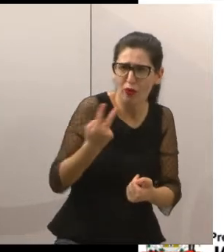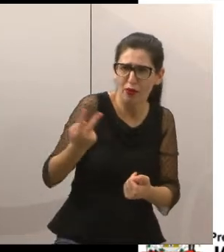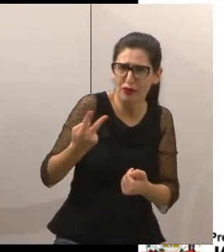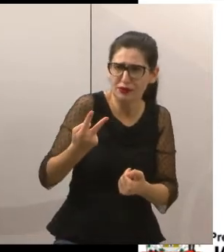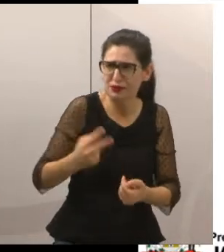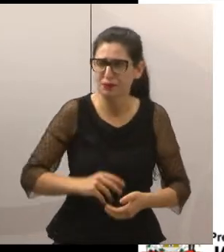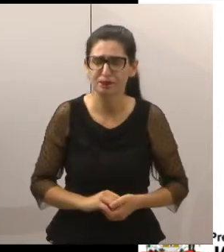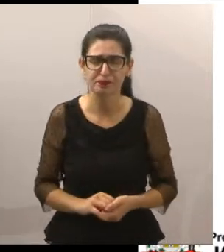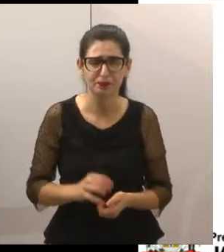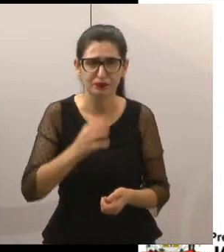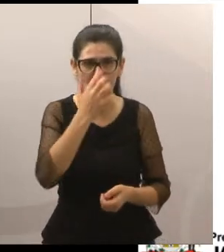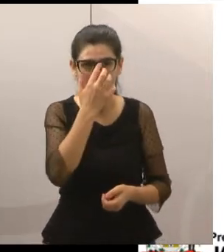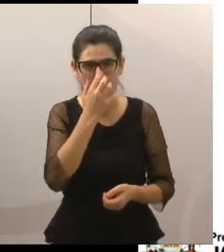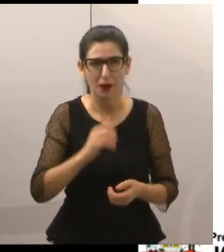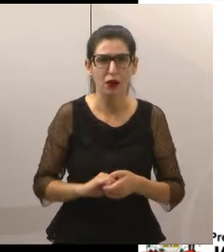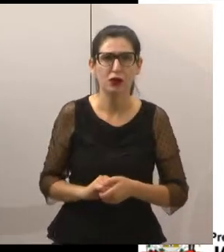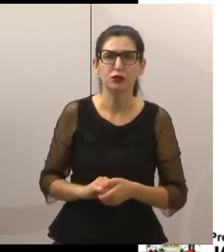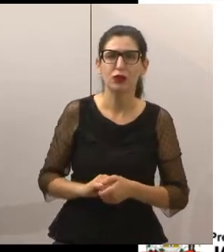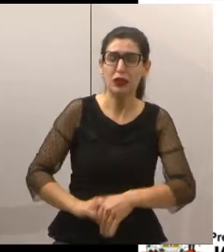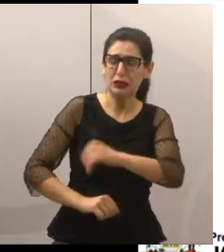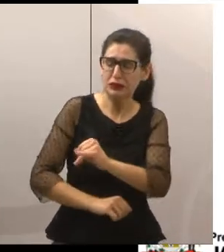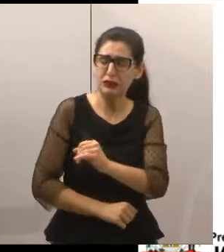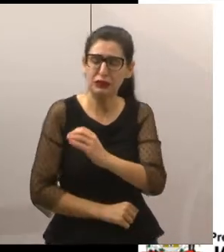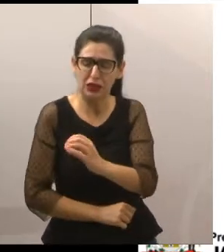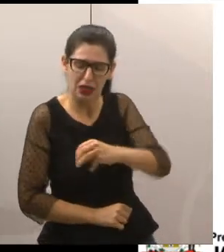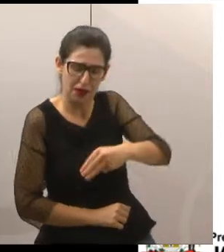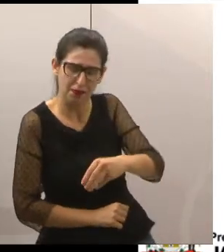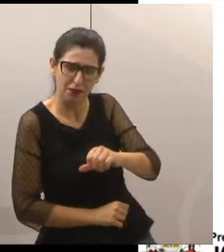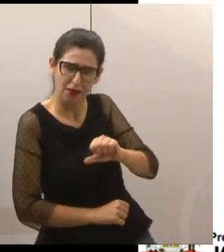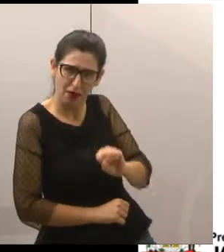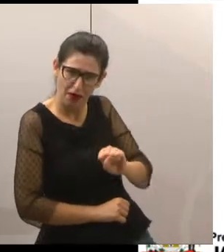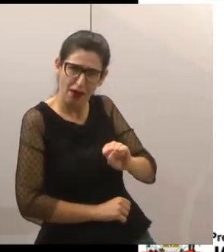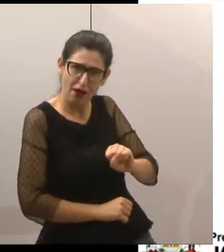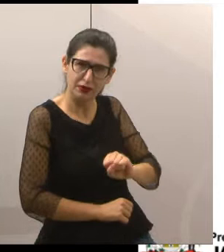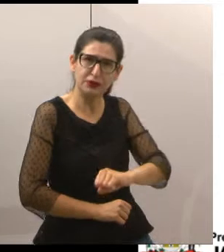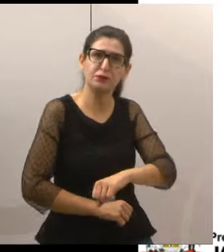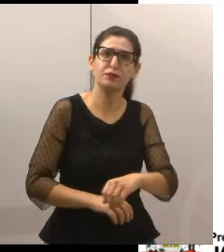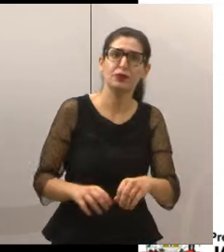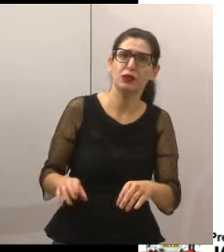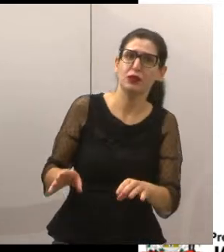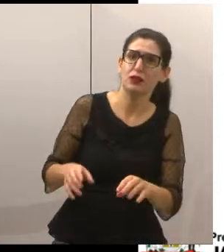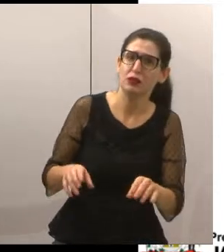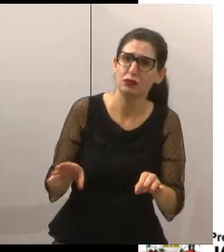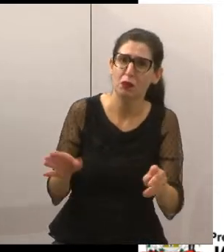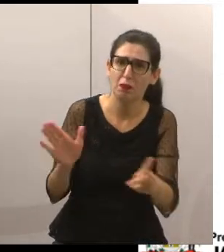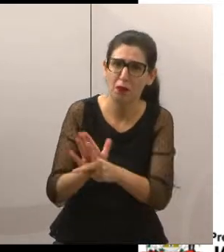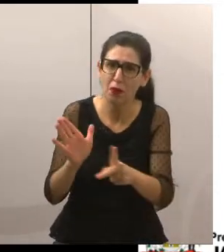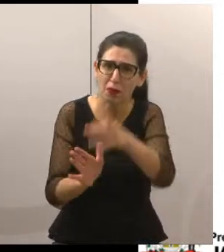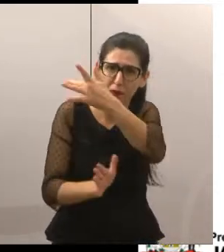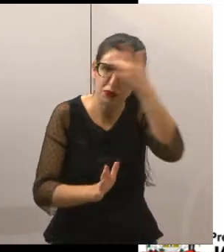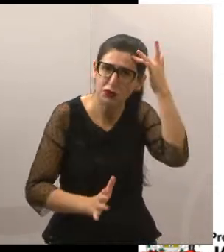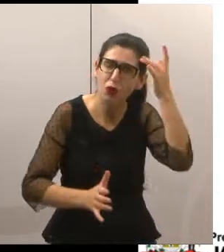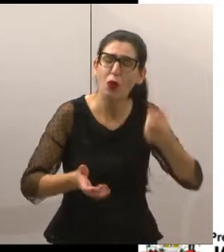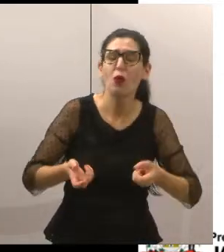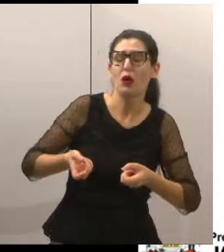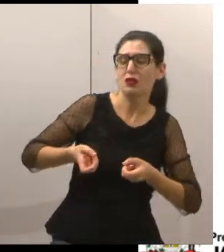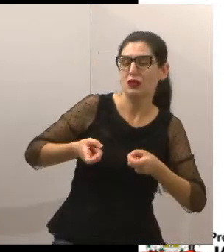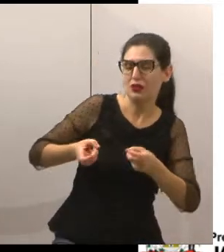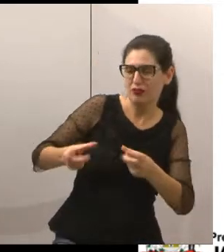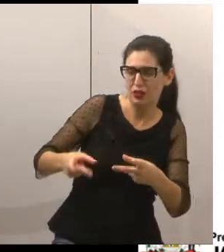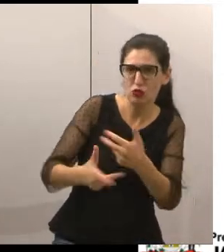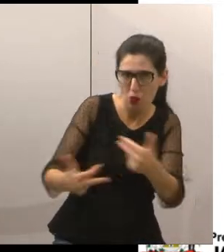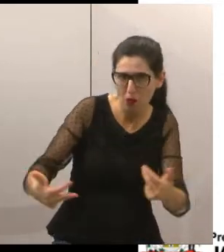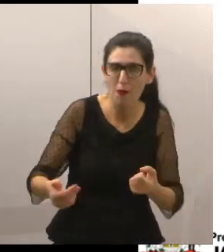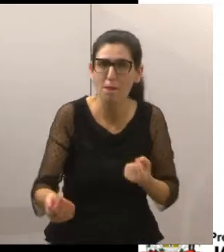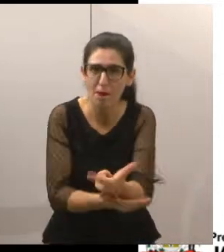a gente tem destaque para o ICMS, IPVA e Fundo de Participação dos Municípios. O ICMS orçado